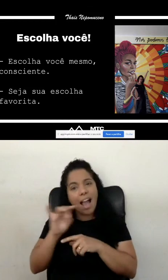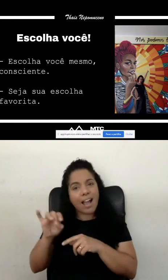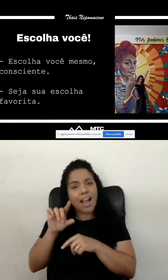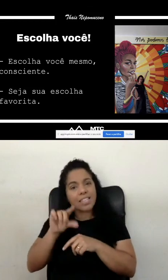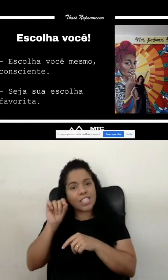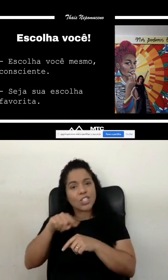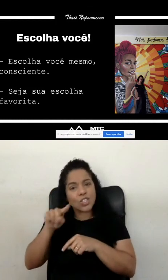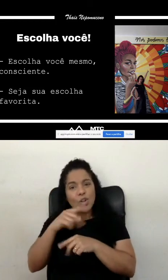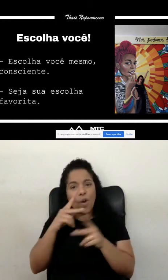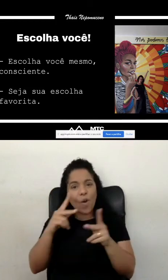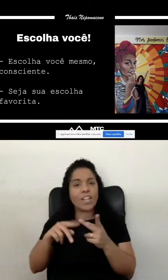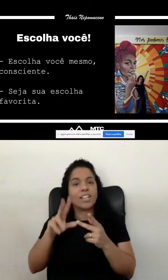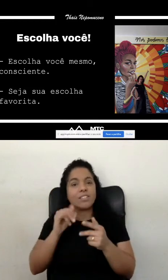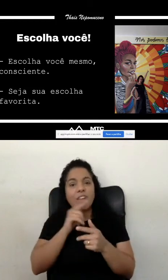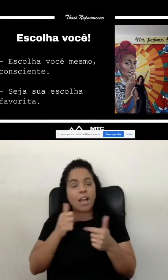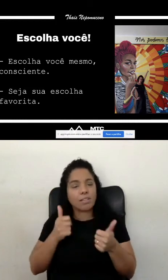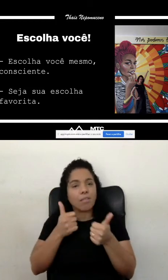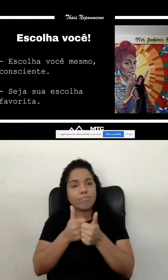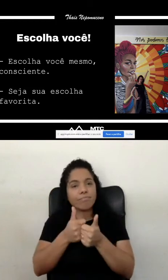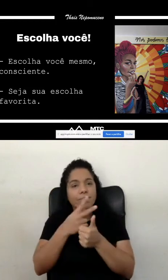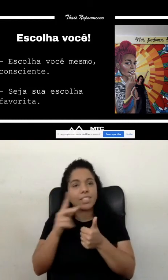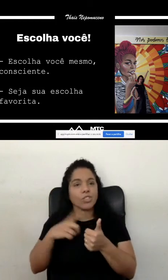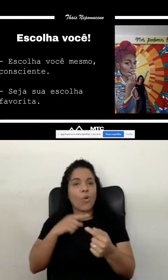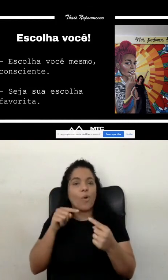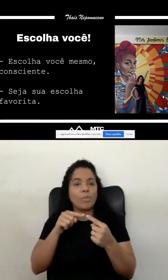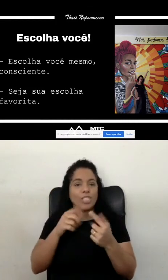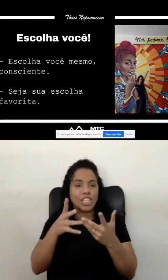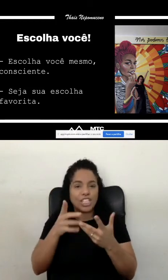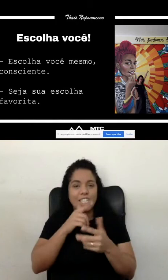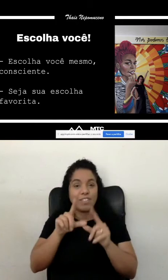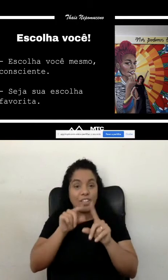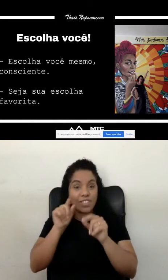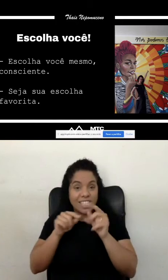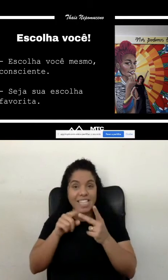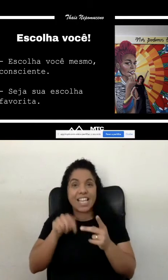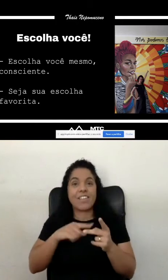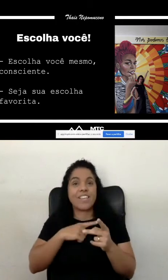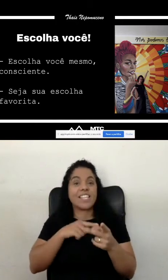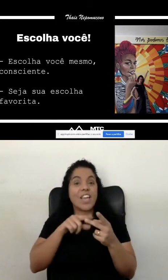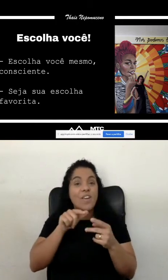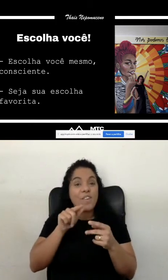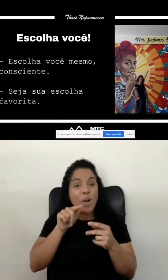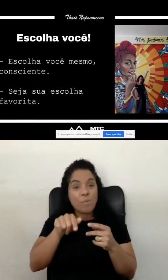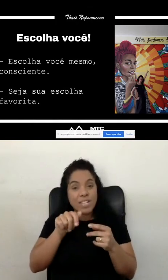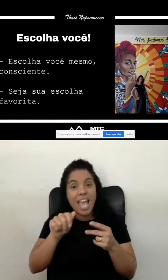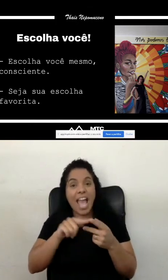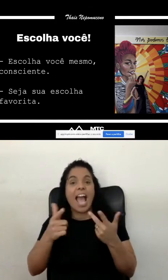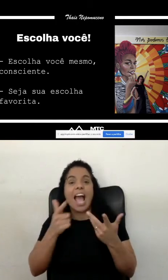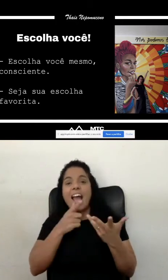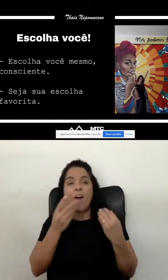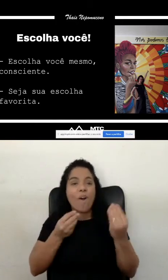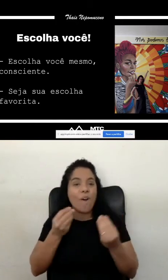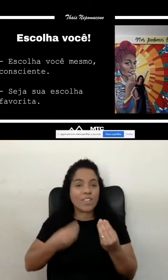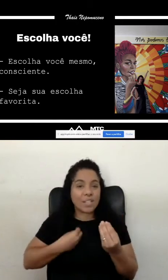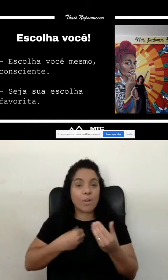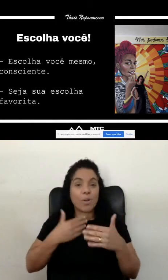você vai estar se aproximando daquele objetivo que você definiu como que há, ou se afastando, se embolando